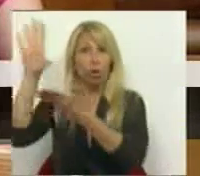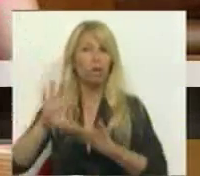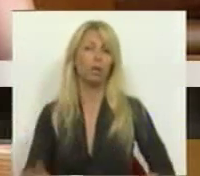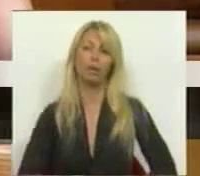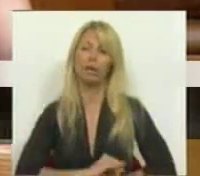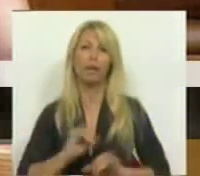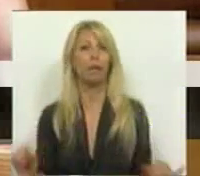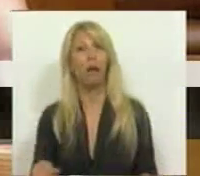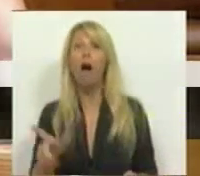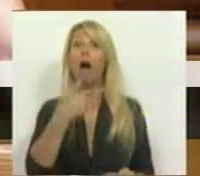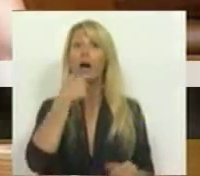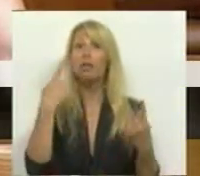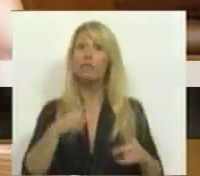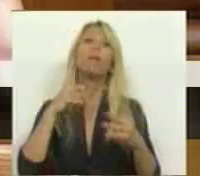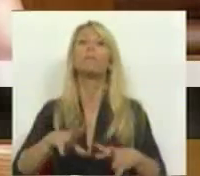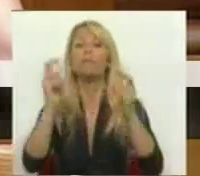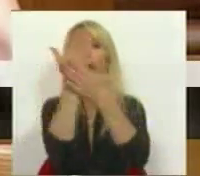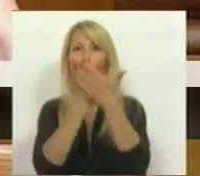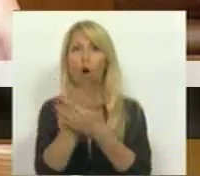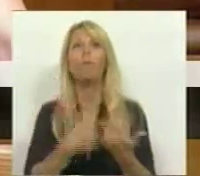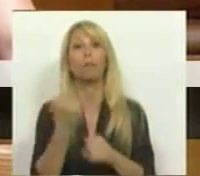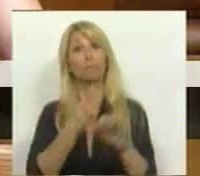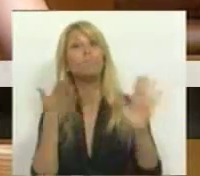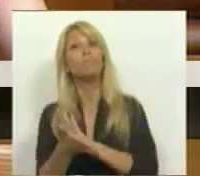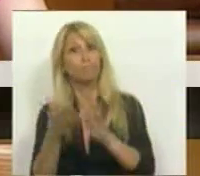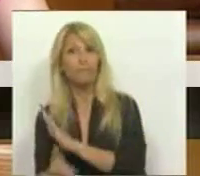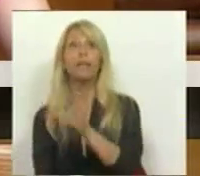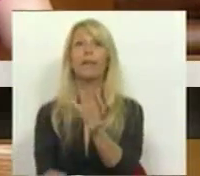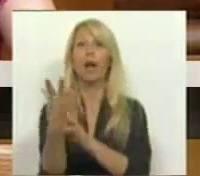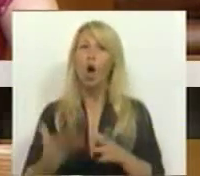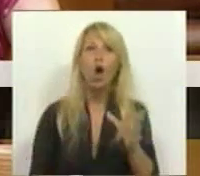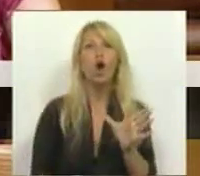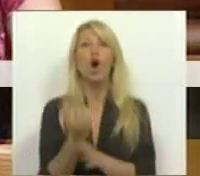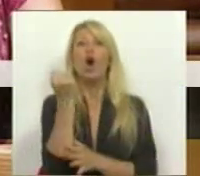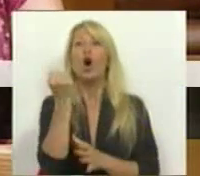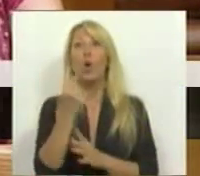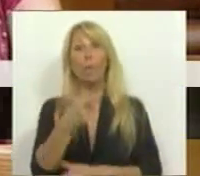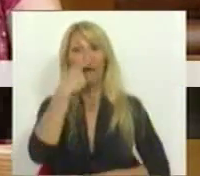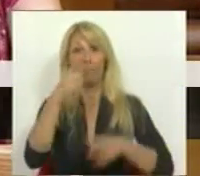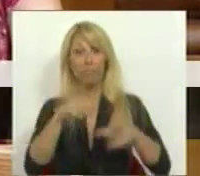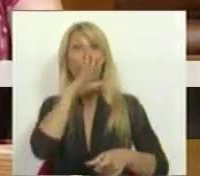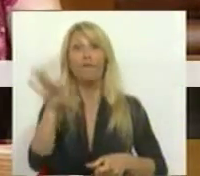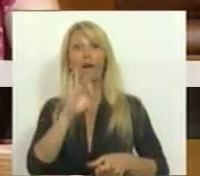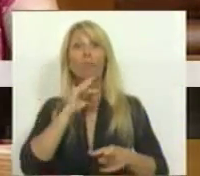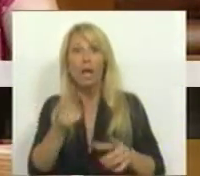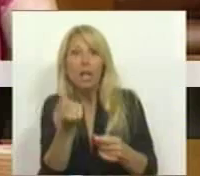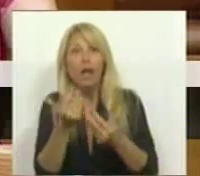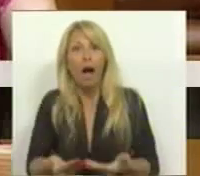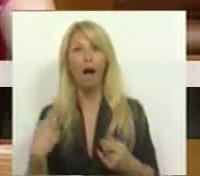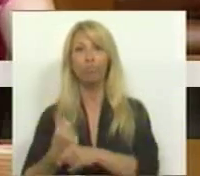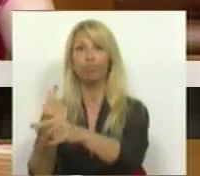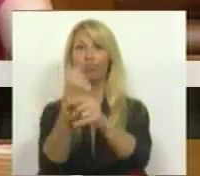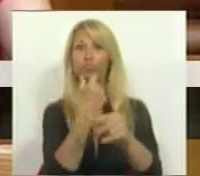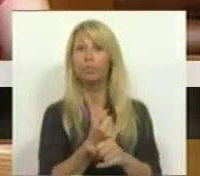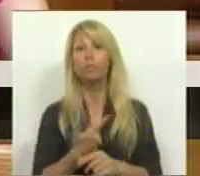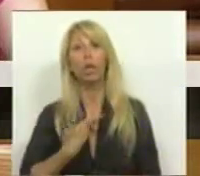soberania com crescimento económico, com criação de emprego, com recuperação do poder de compra das famílias e dos